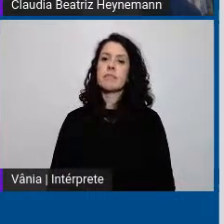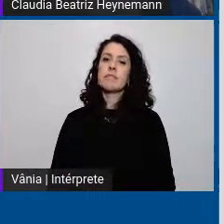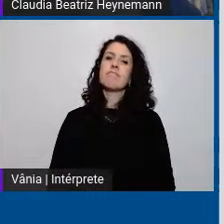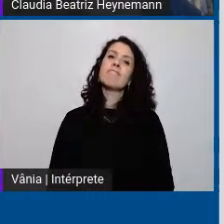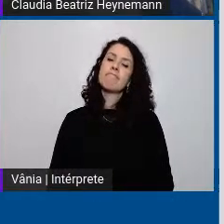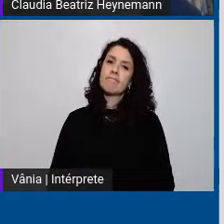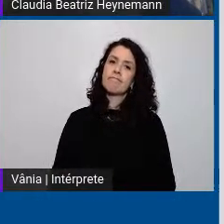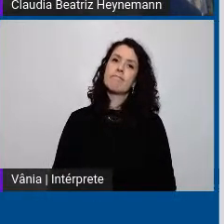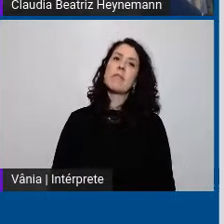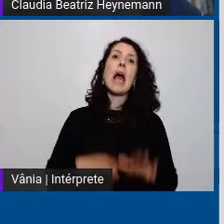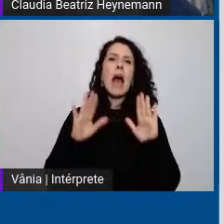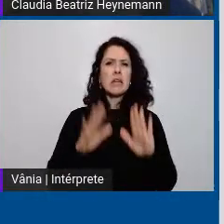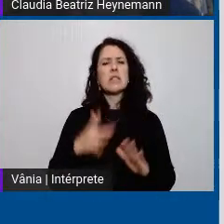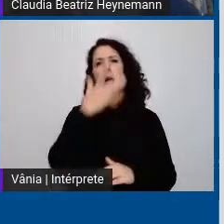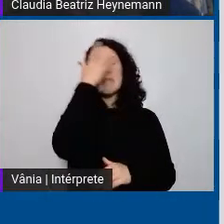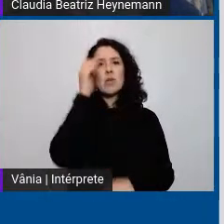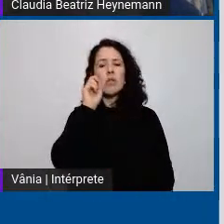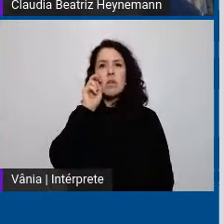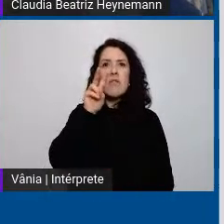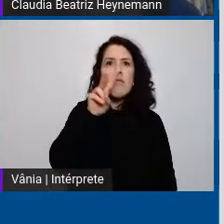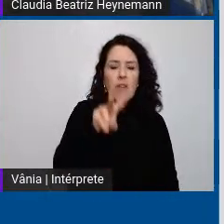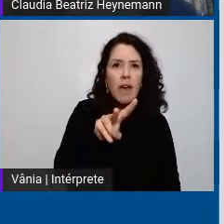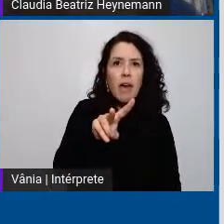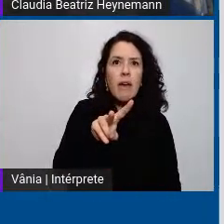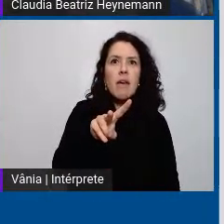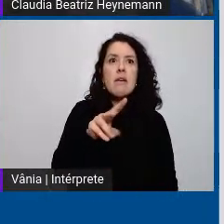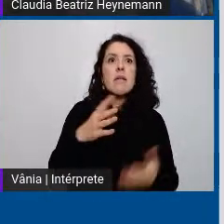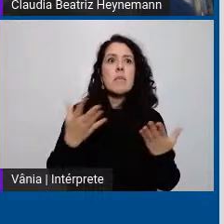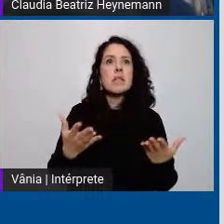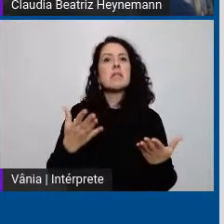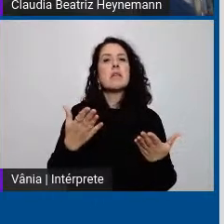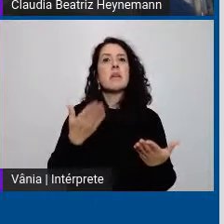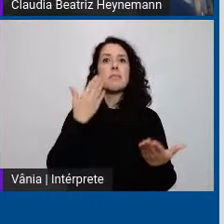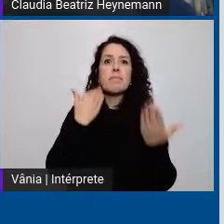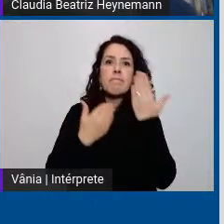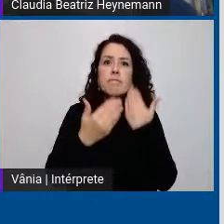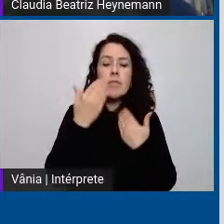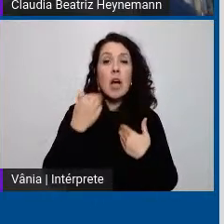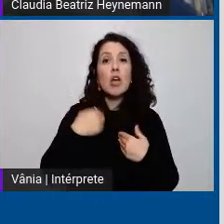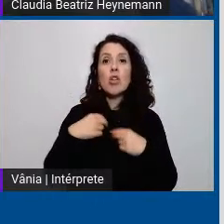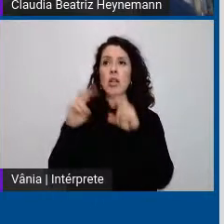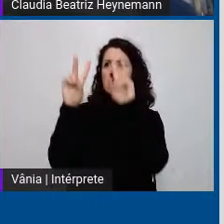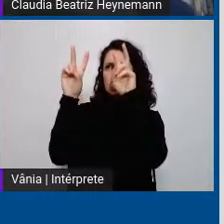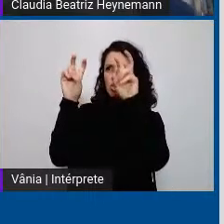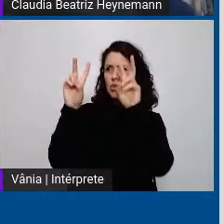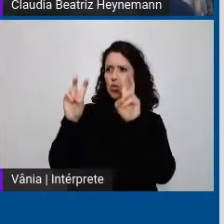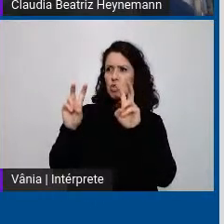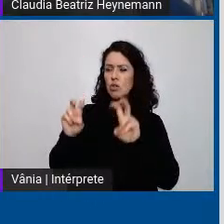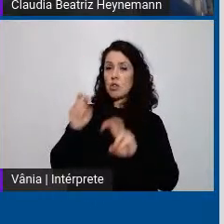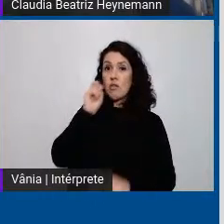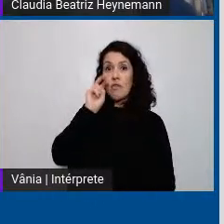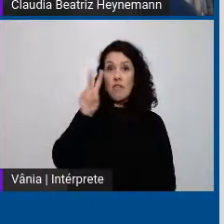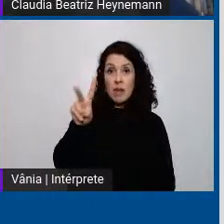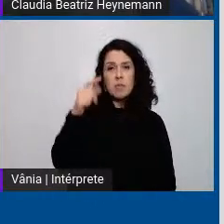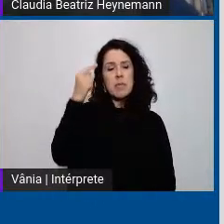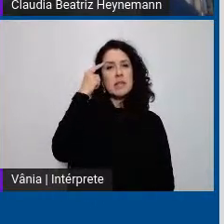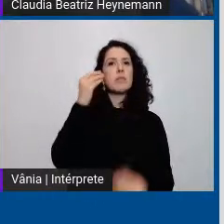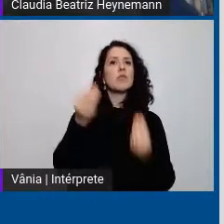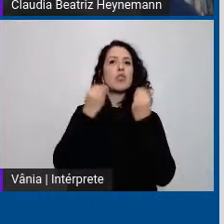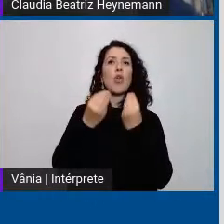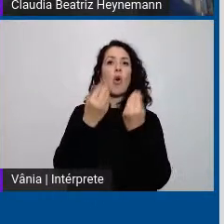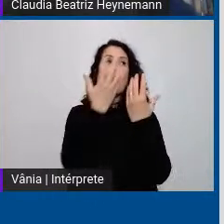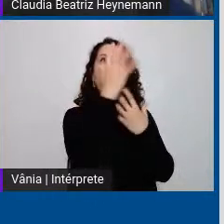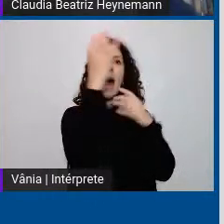convidando o leitor a um segundo passo, à medida que percorremos os títulos, figuramos as paisagens, estabelecemos relações entre o